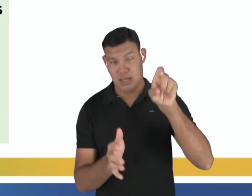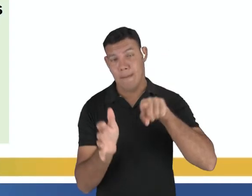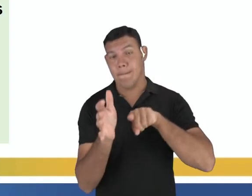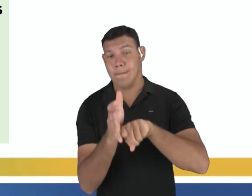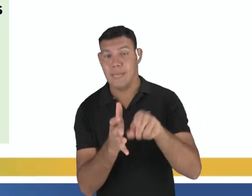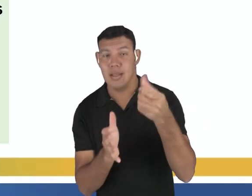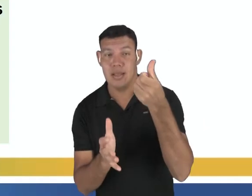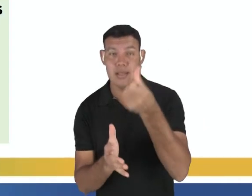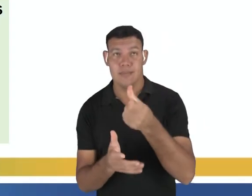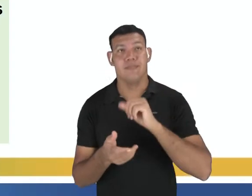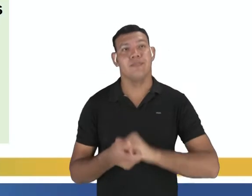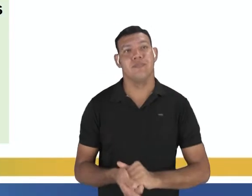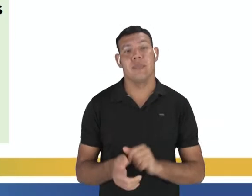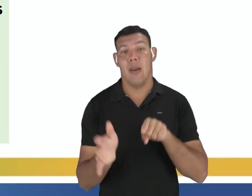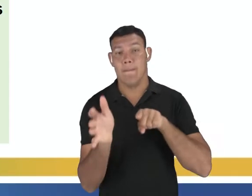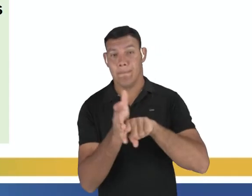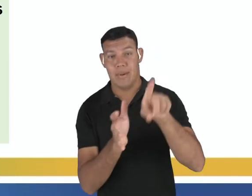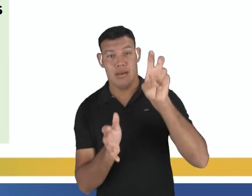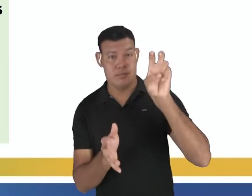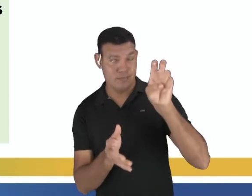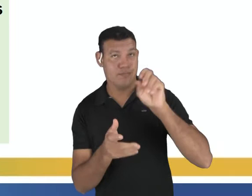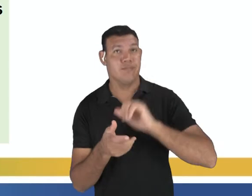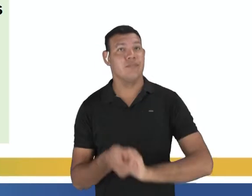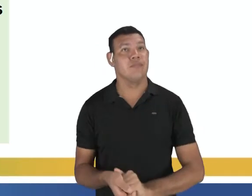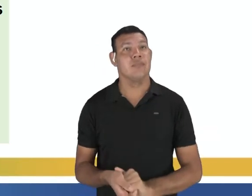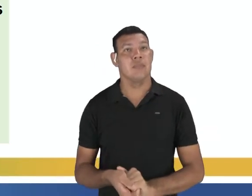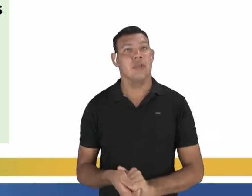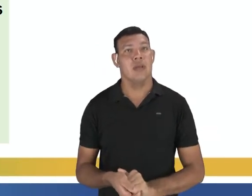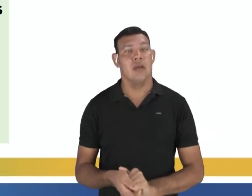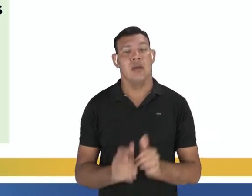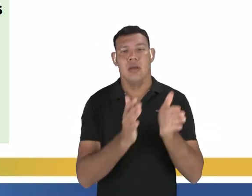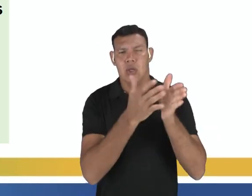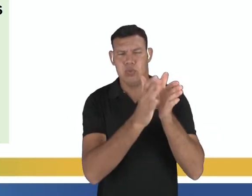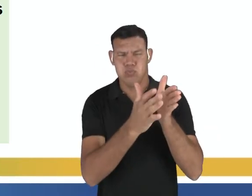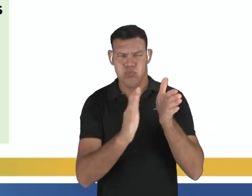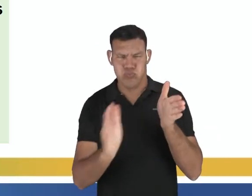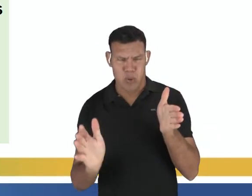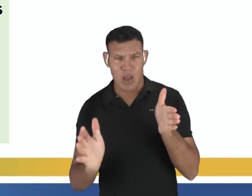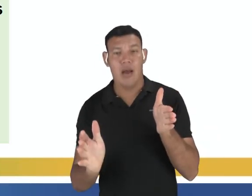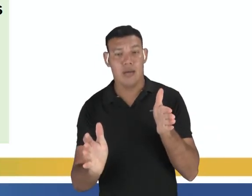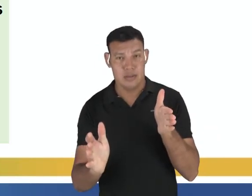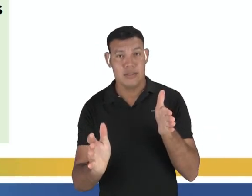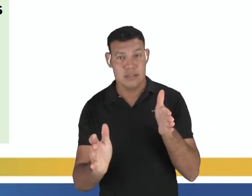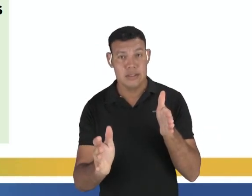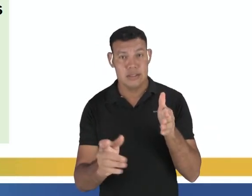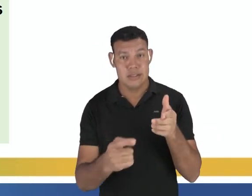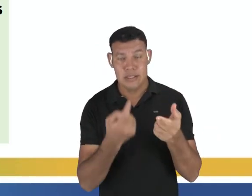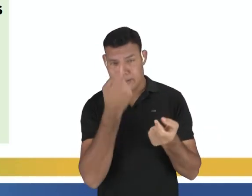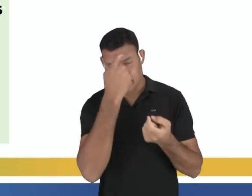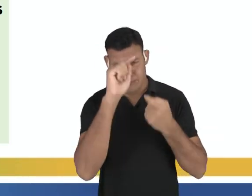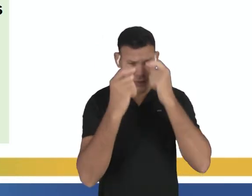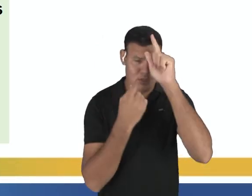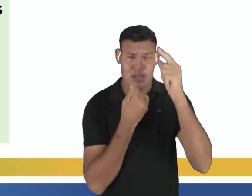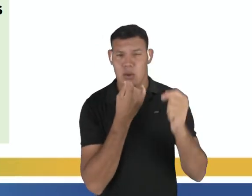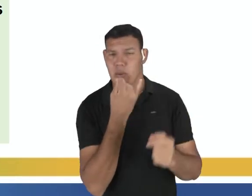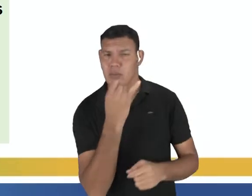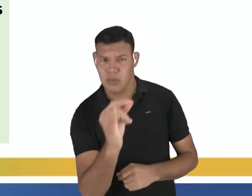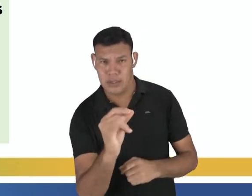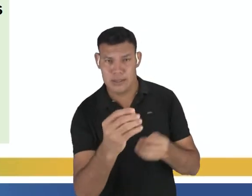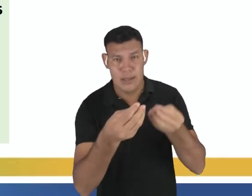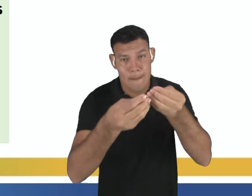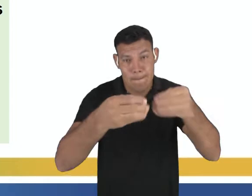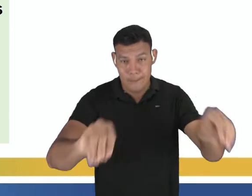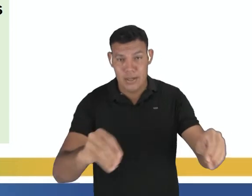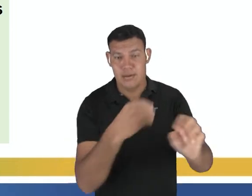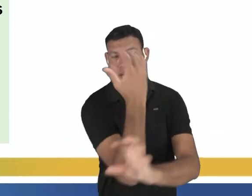Questão 5 e 6, tá? Vamos ler ali comigo. Questão número 5. Se todos os processos ou fontes de energia